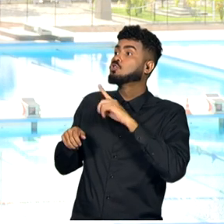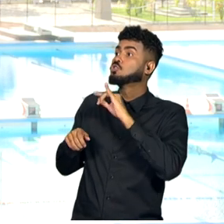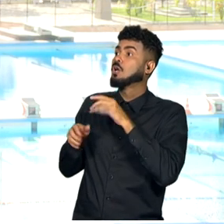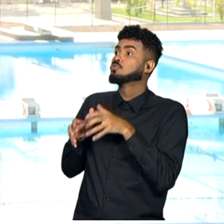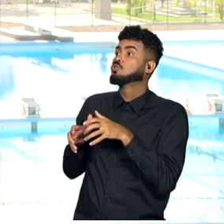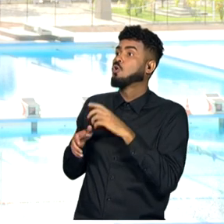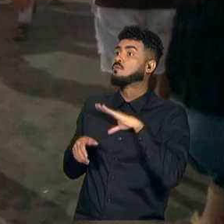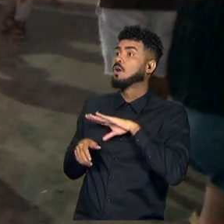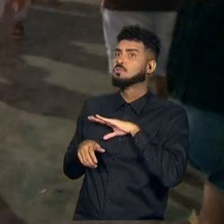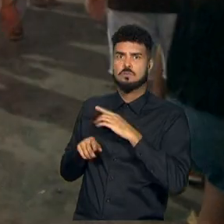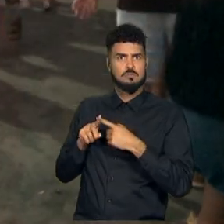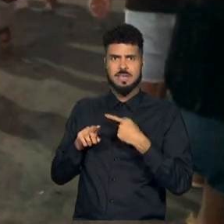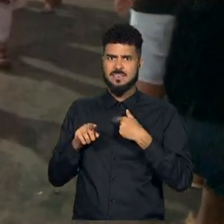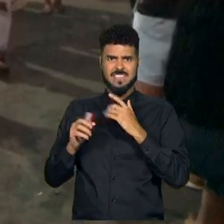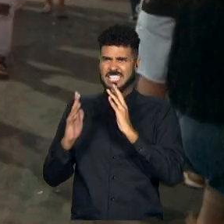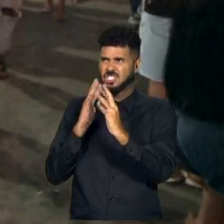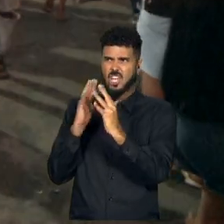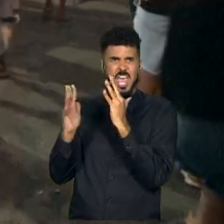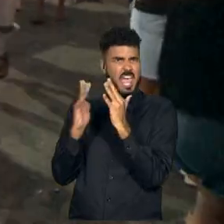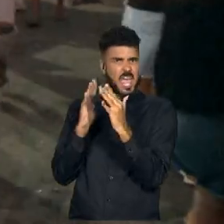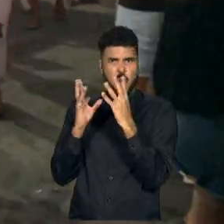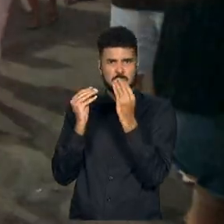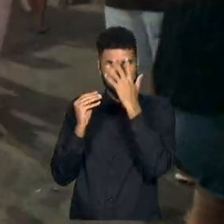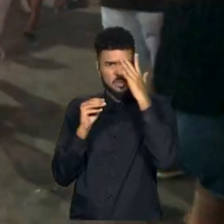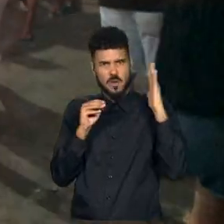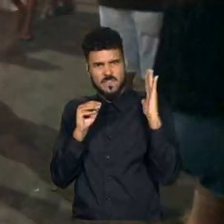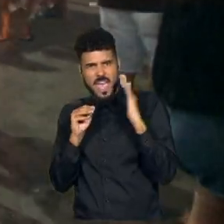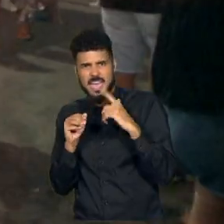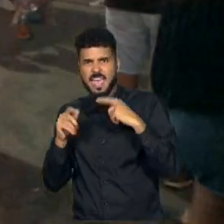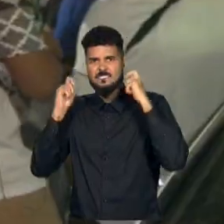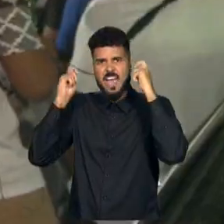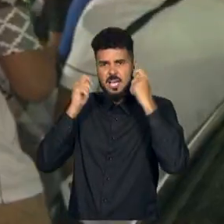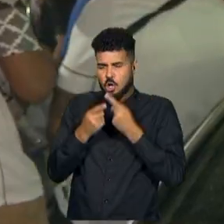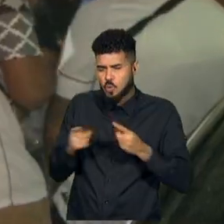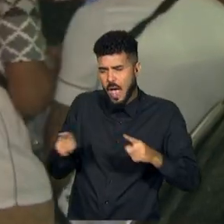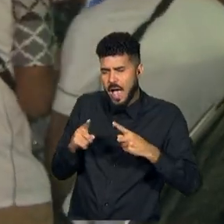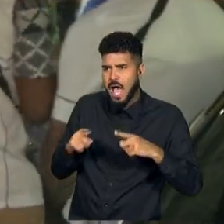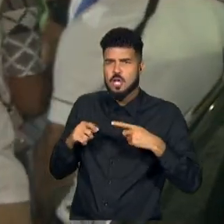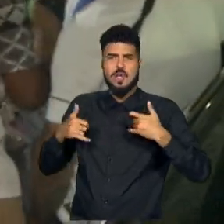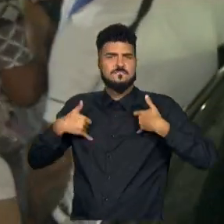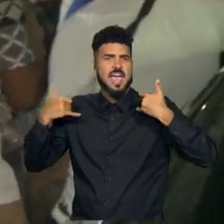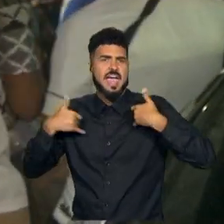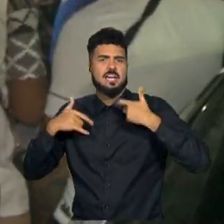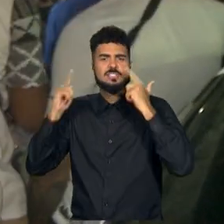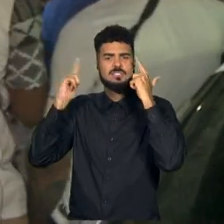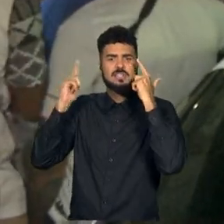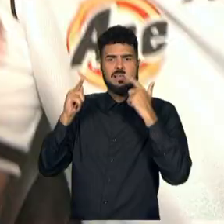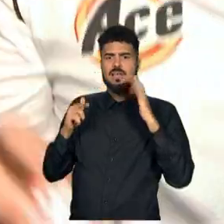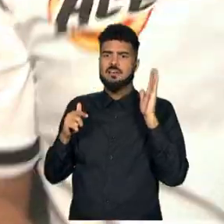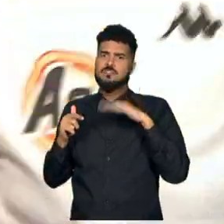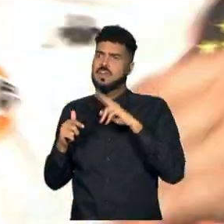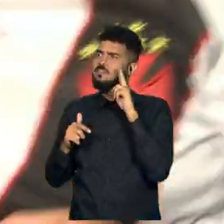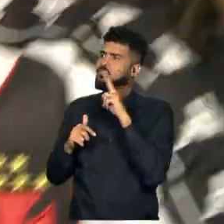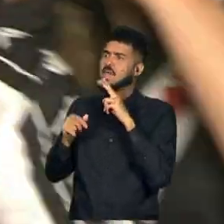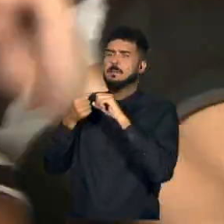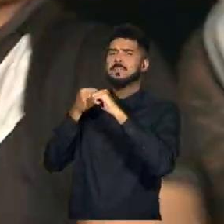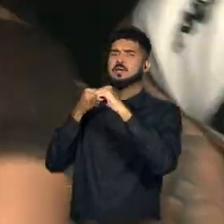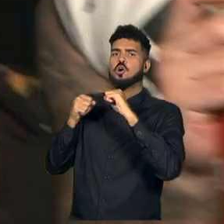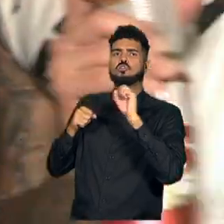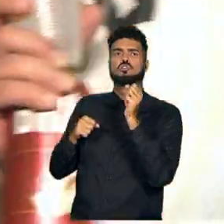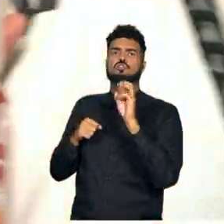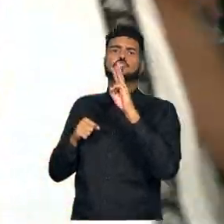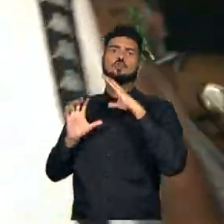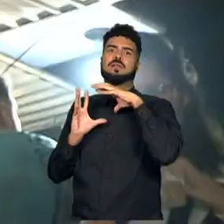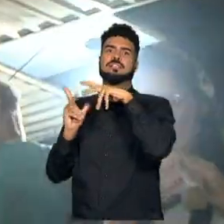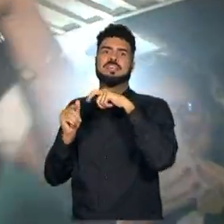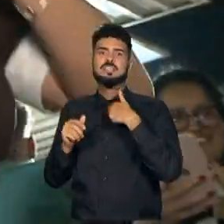Januário, todos os bares cheios, lotados de vascaínos. E assim, o pessoal veio ver o maior espetáculo do planeta. Estou indo